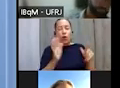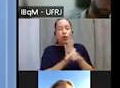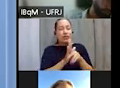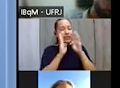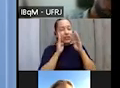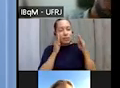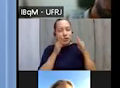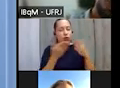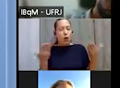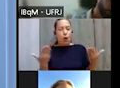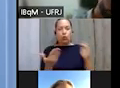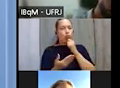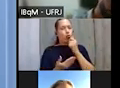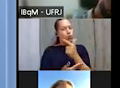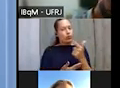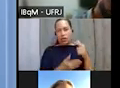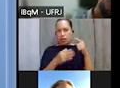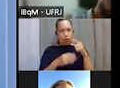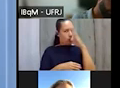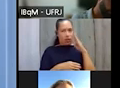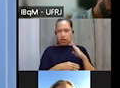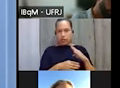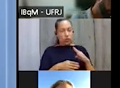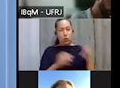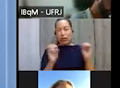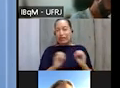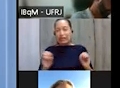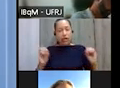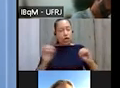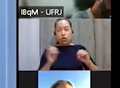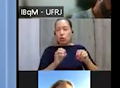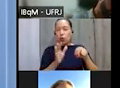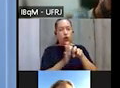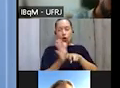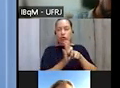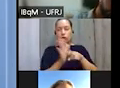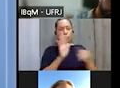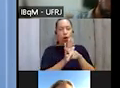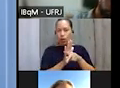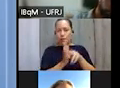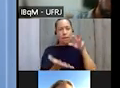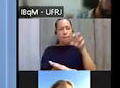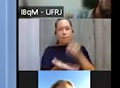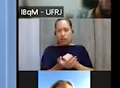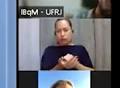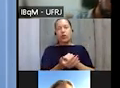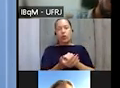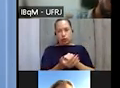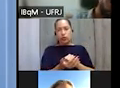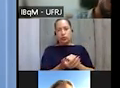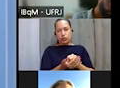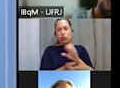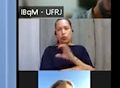no Brasil nenhum fóssil que tenha sido declarado patrimônio cultural. Todos eles são bens que têm um